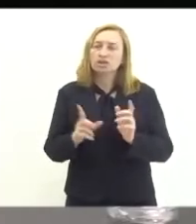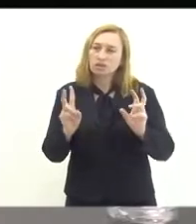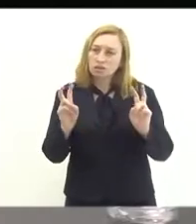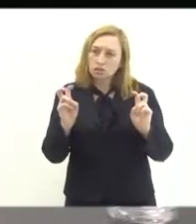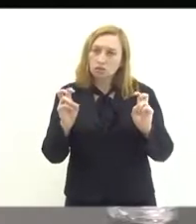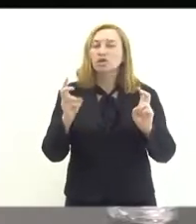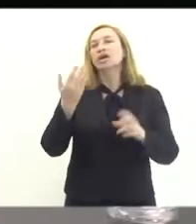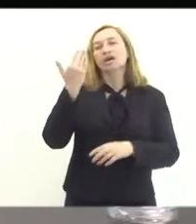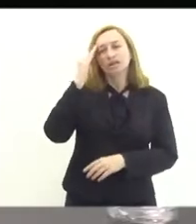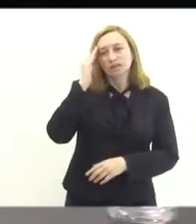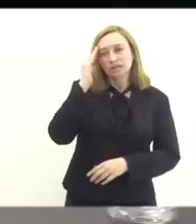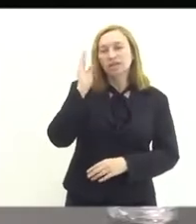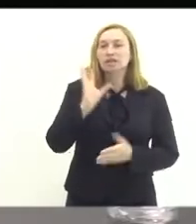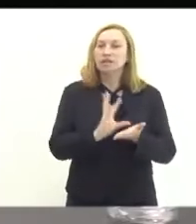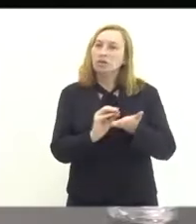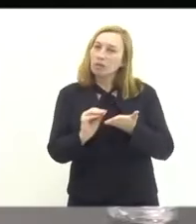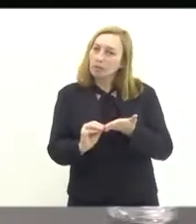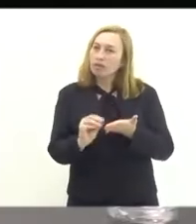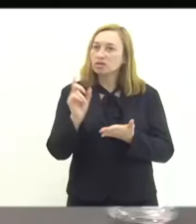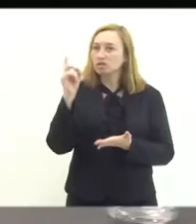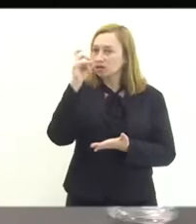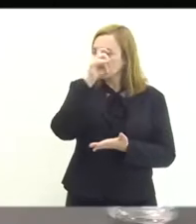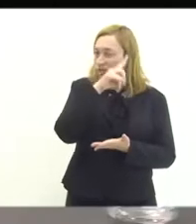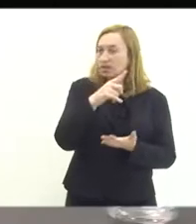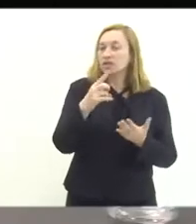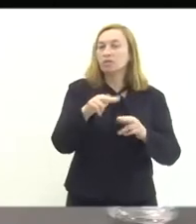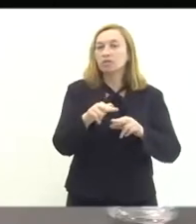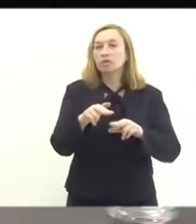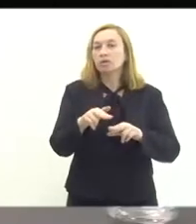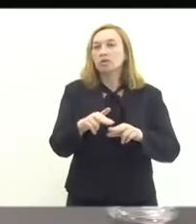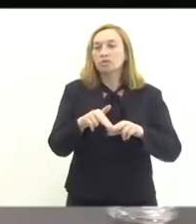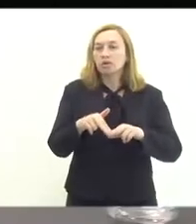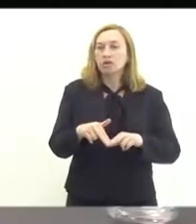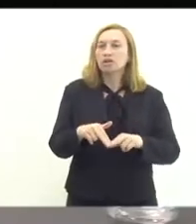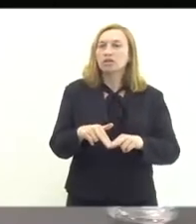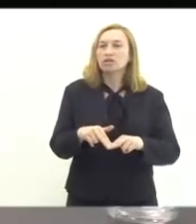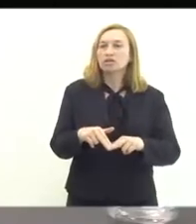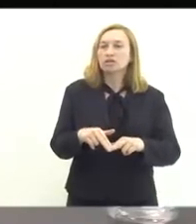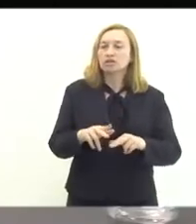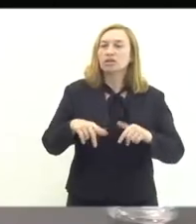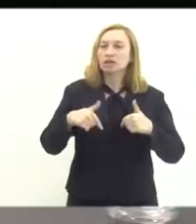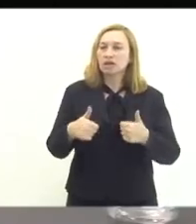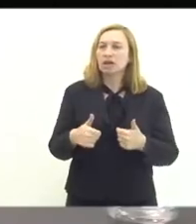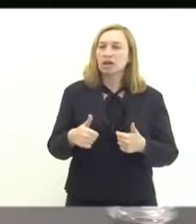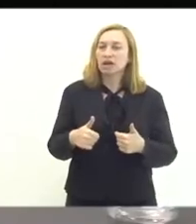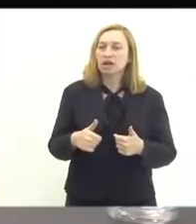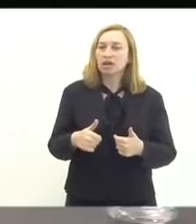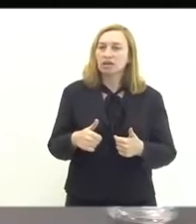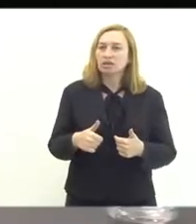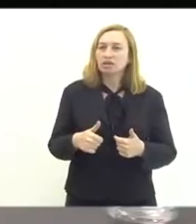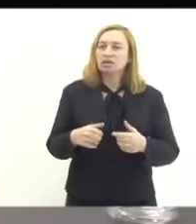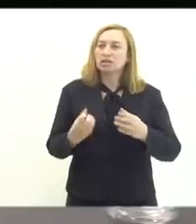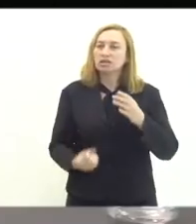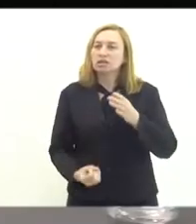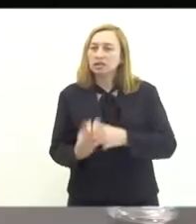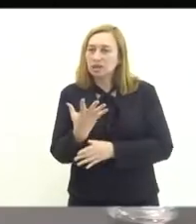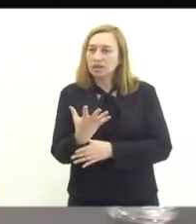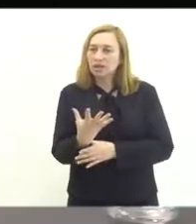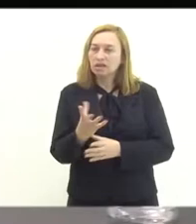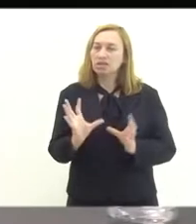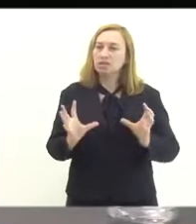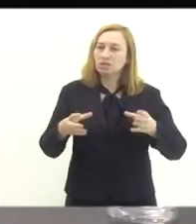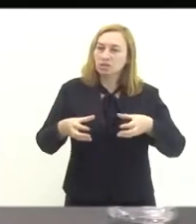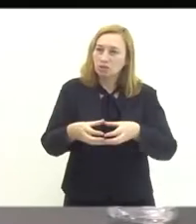entende que arrumar a pauta transversal e por isso atua na intersetorialidade nessa construção